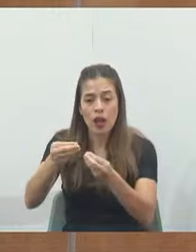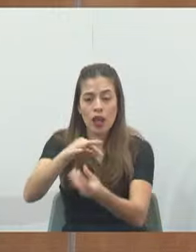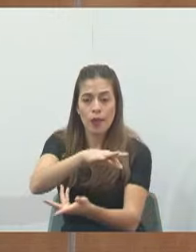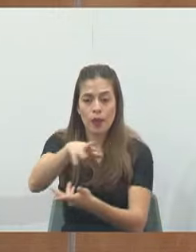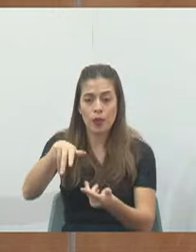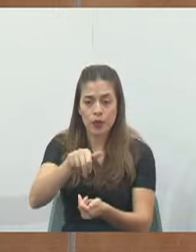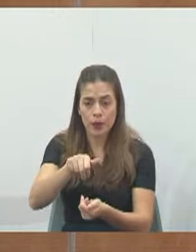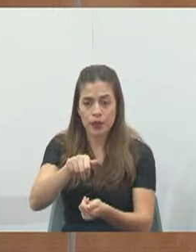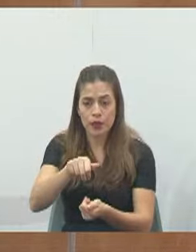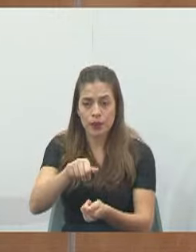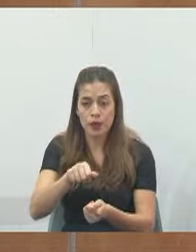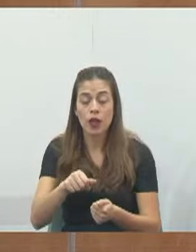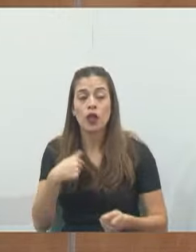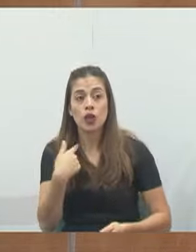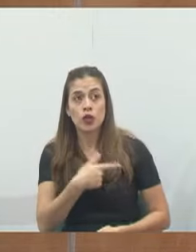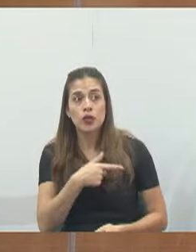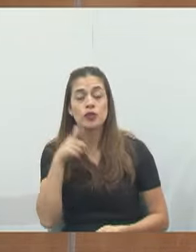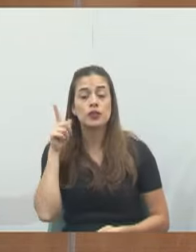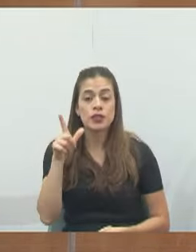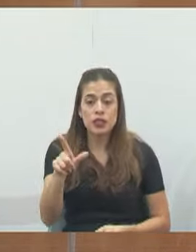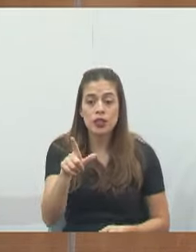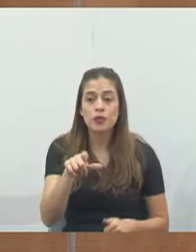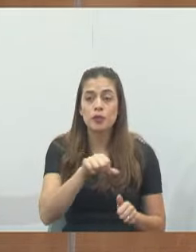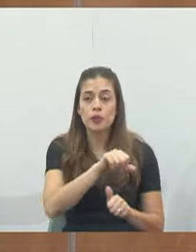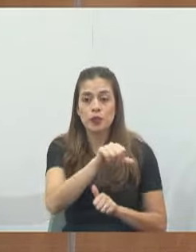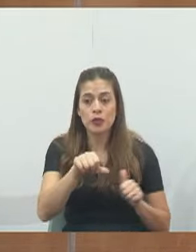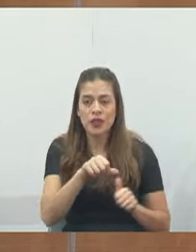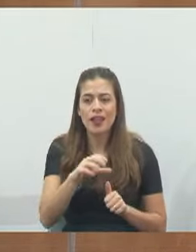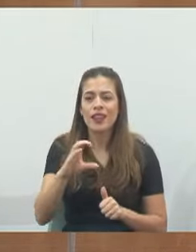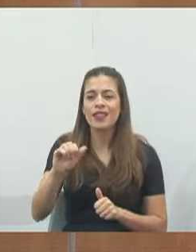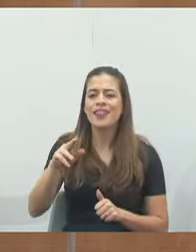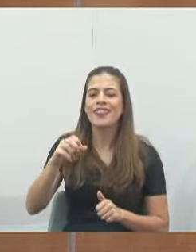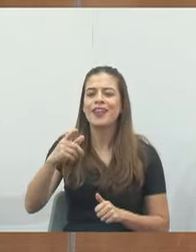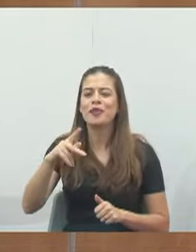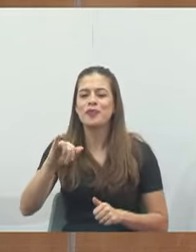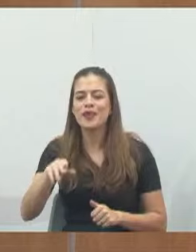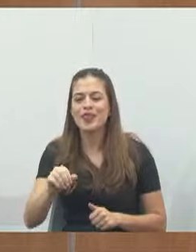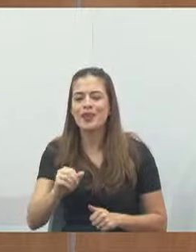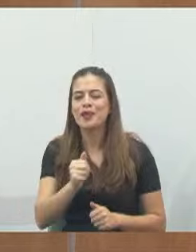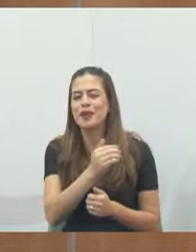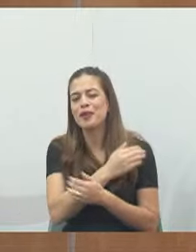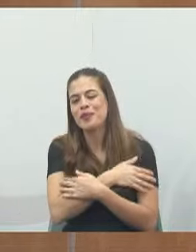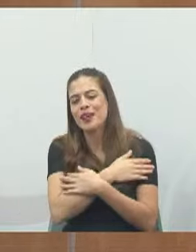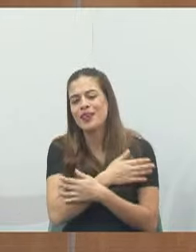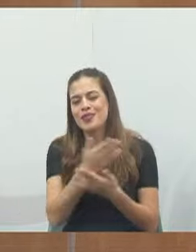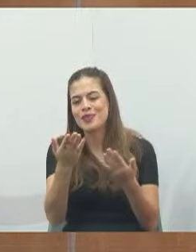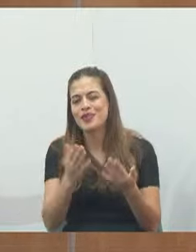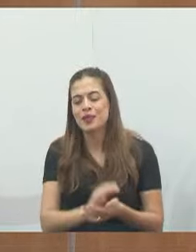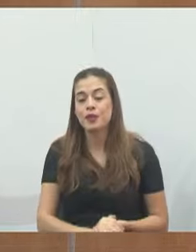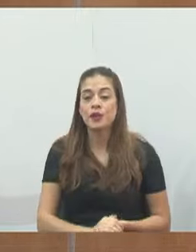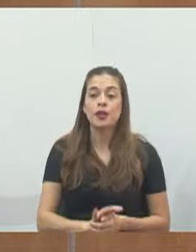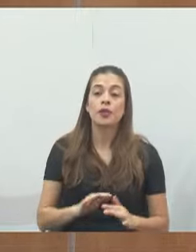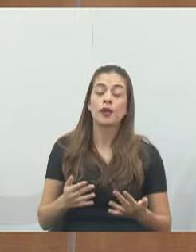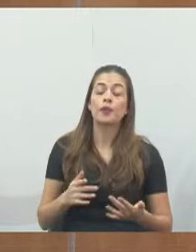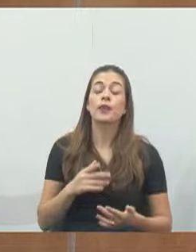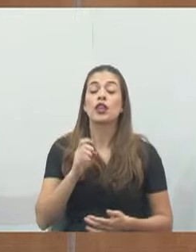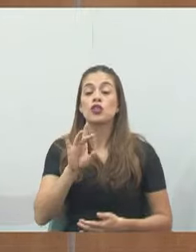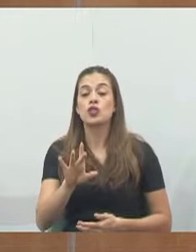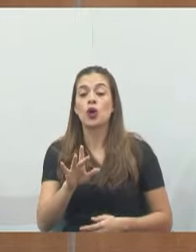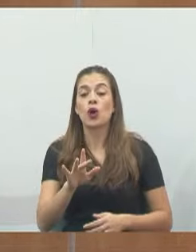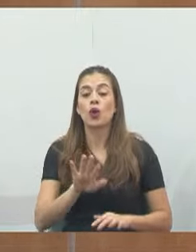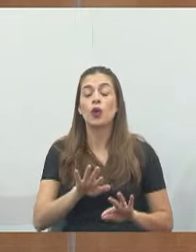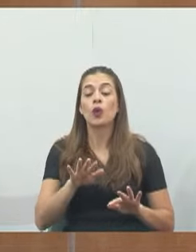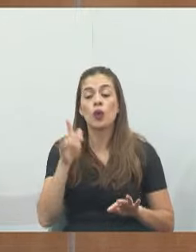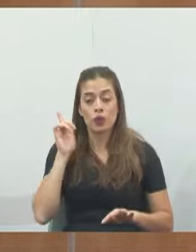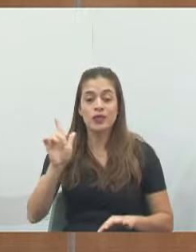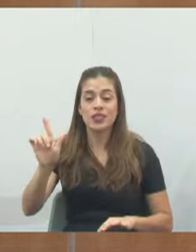consegue mudar as pessoas... Olha o Cepinho, estou vendo ali, um abraço, Cepinho. Só consegue mudar a história